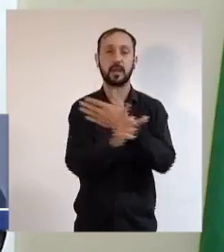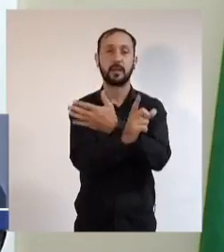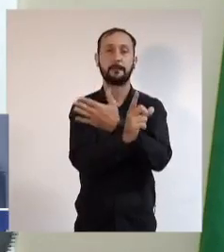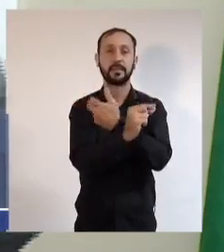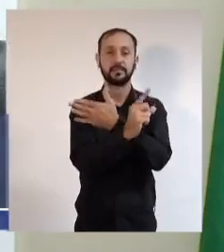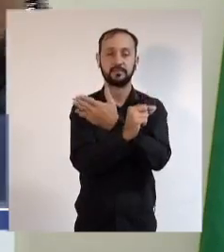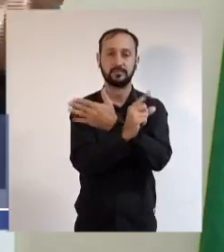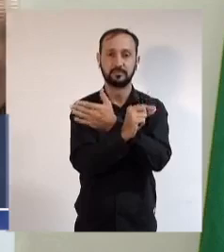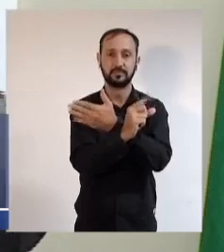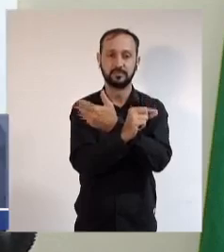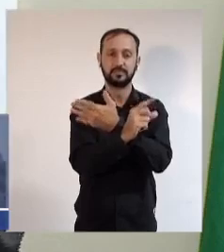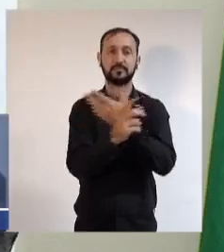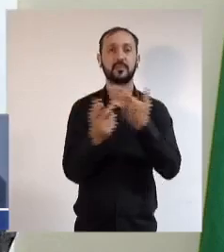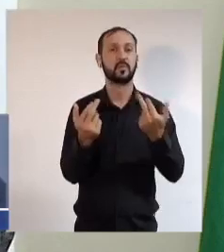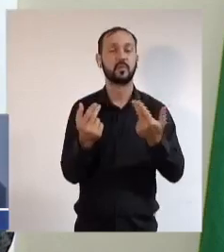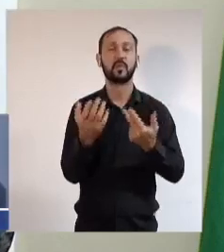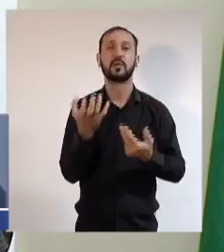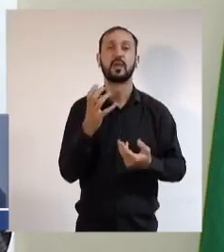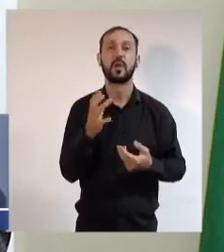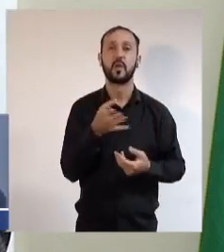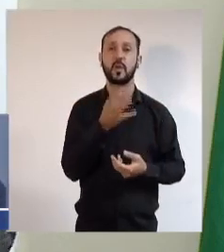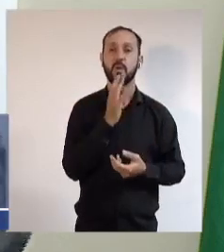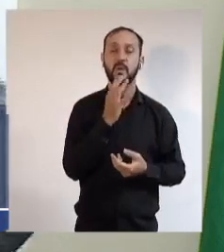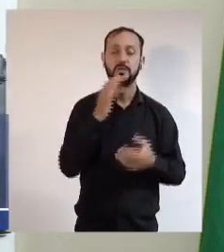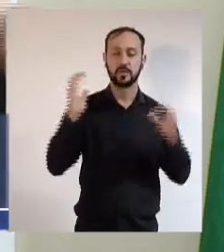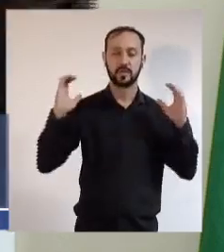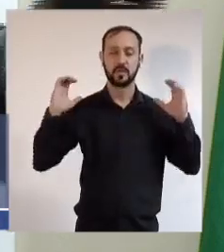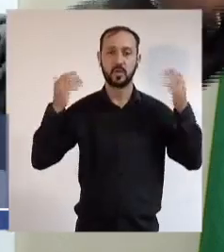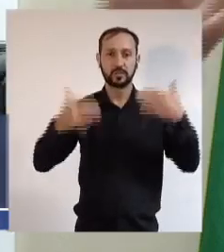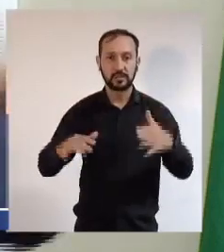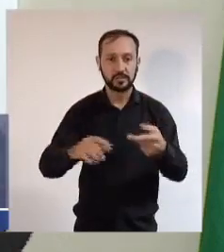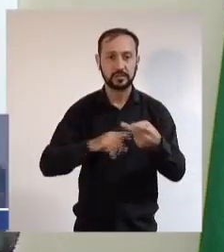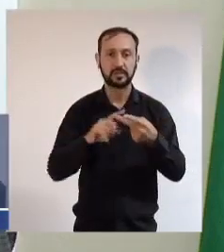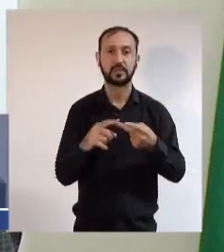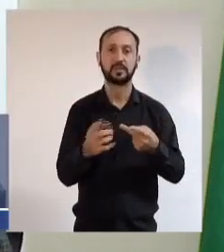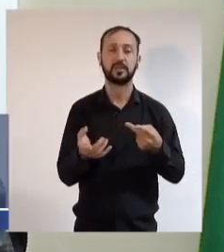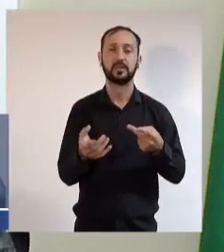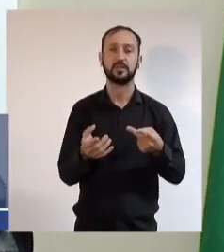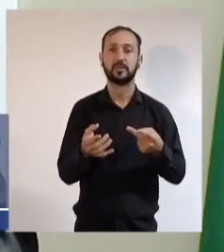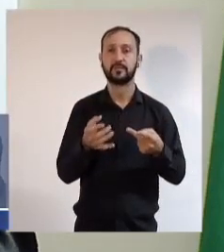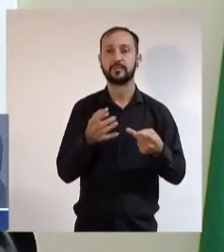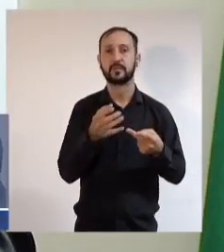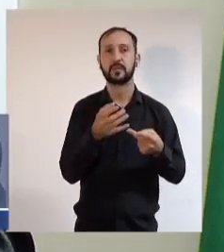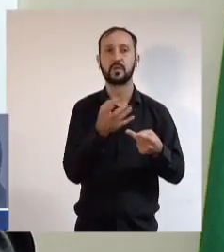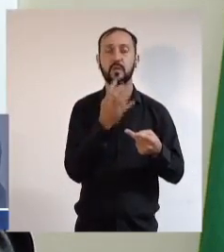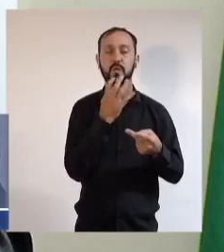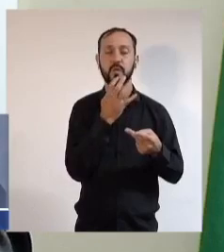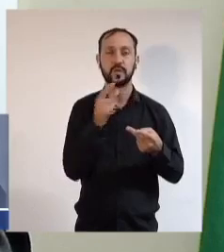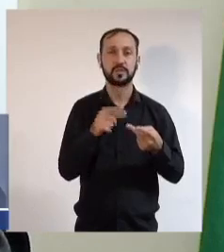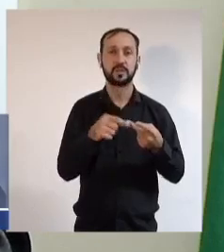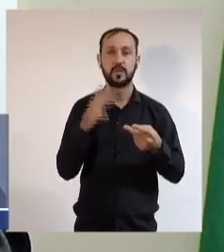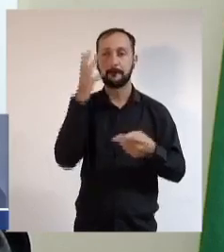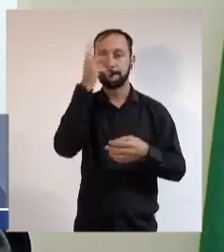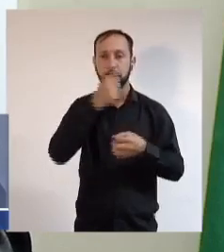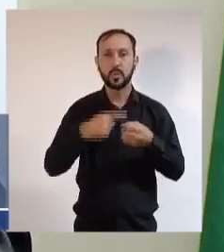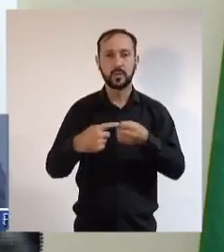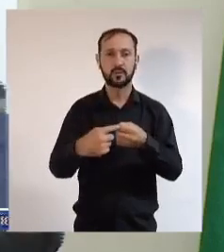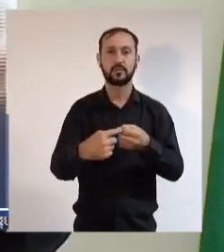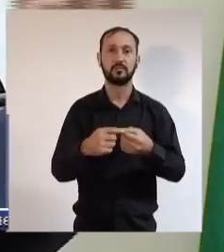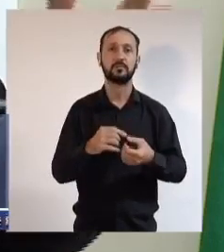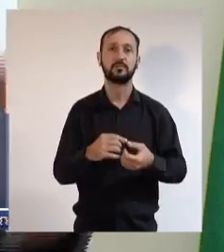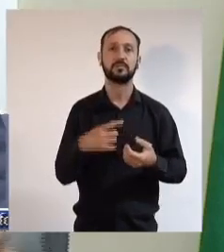e da mesma forma que gostaria de conhecer costa rica que gostaria de conhecer a bonito né